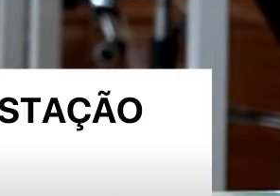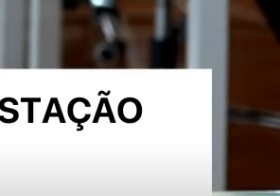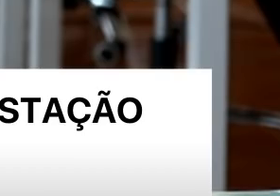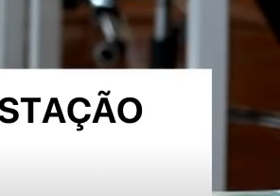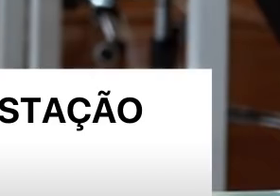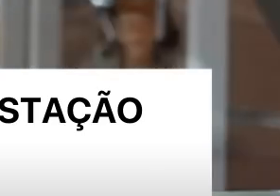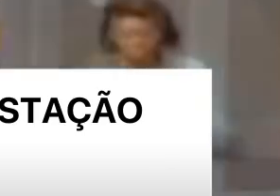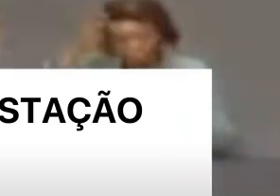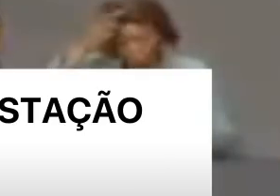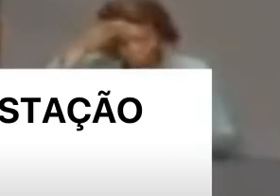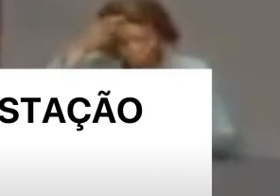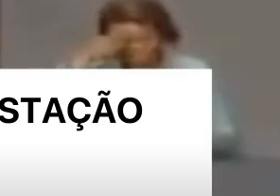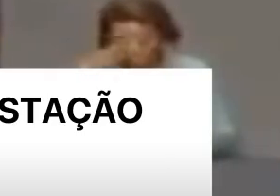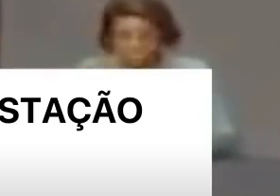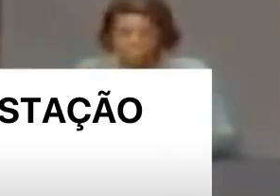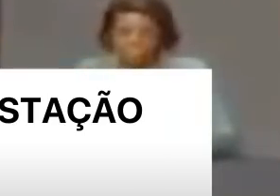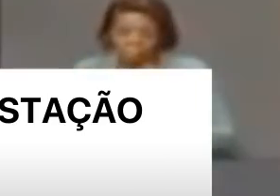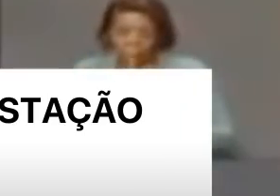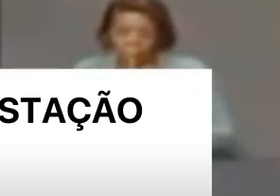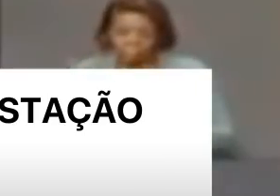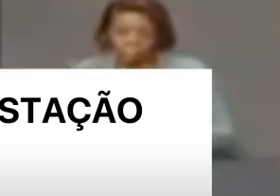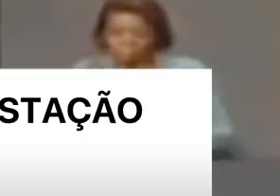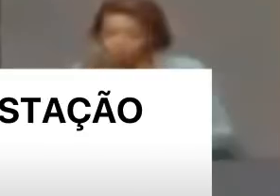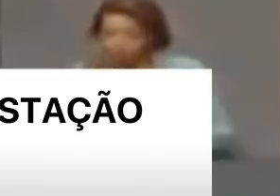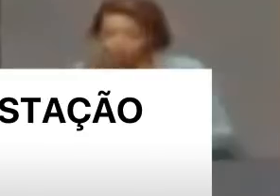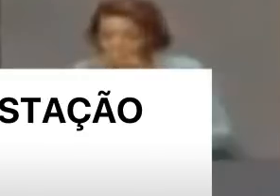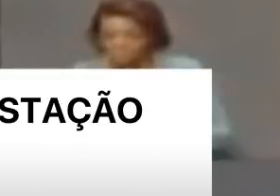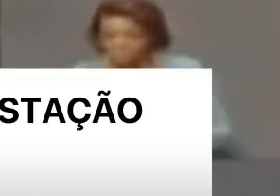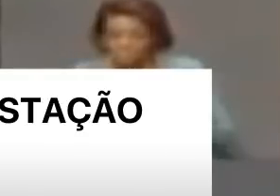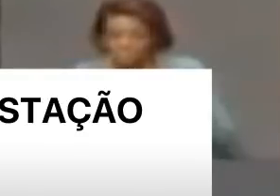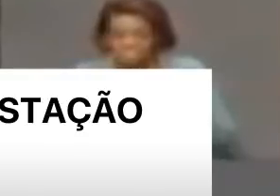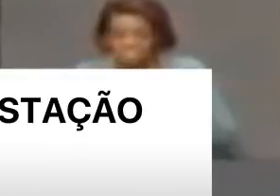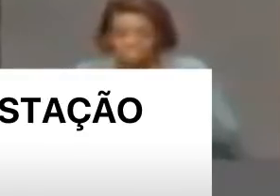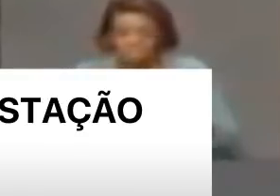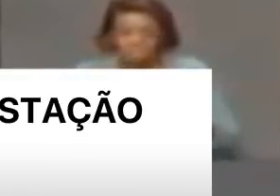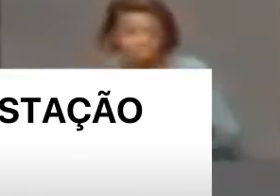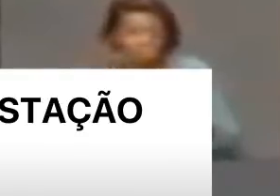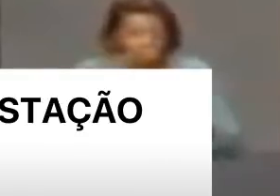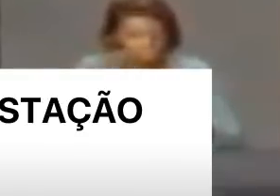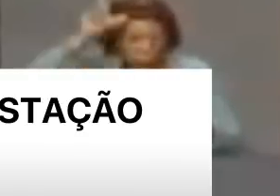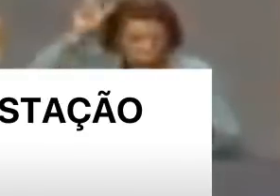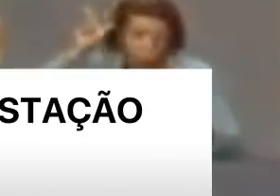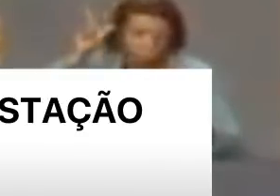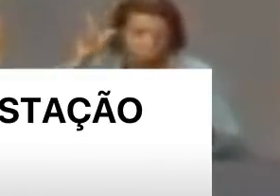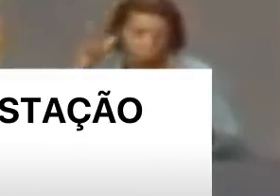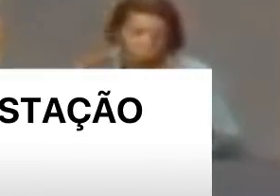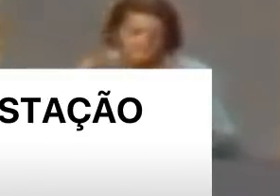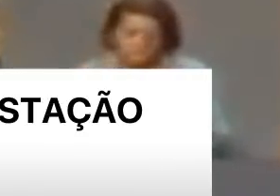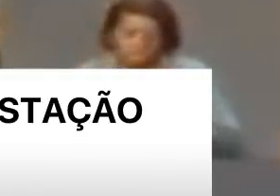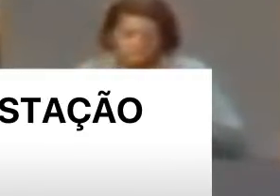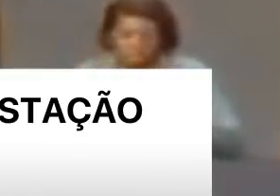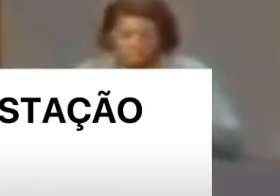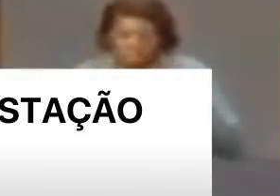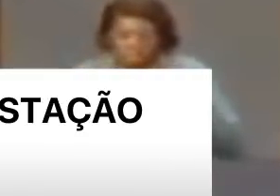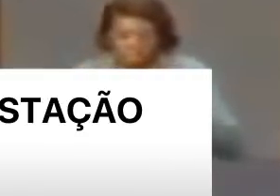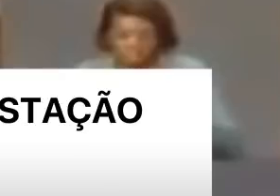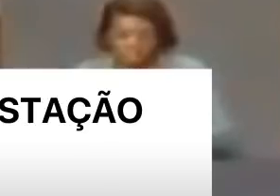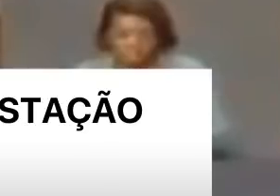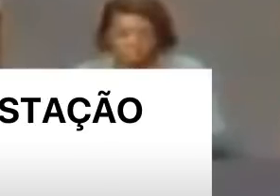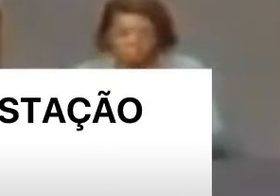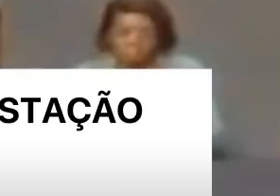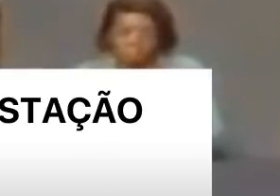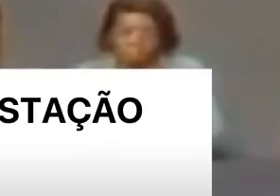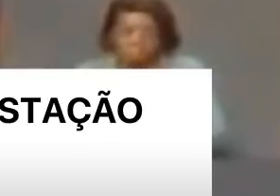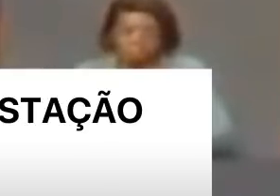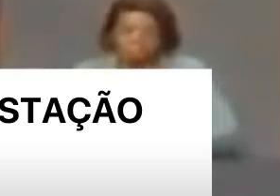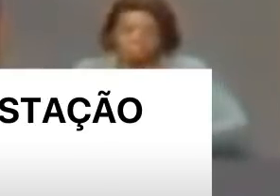João Lourenço recebeu em audiência o presidente do Conselho Nacional da Juventude, Isaías Kalunga. O antigo